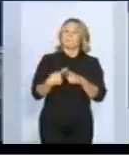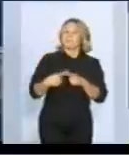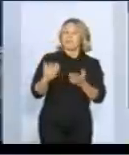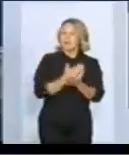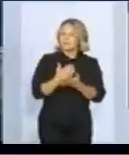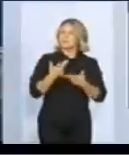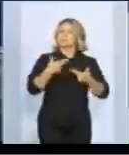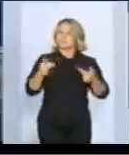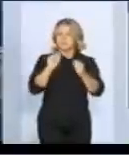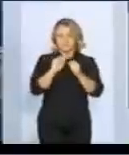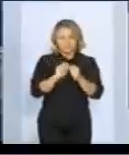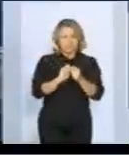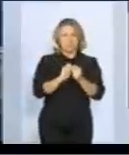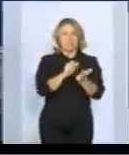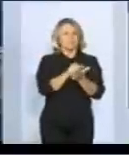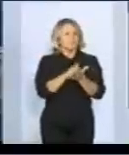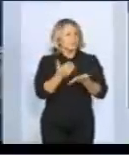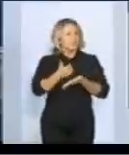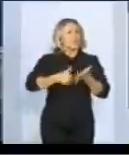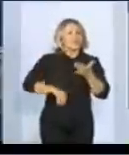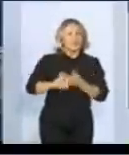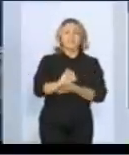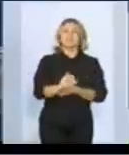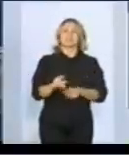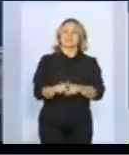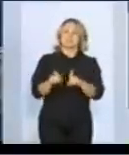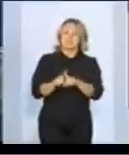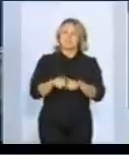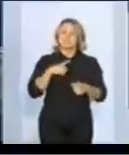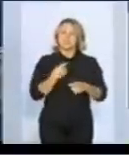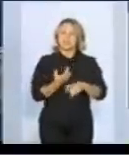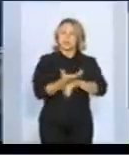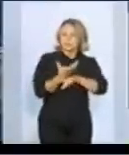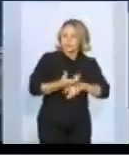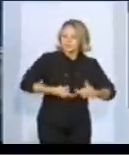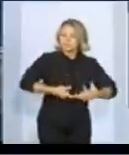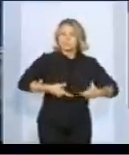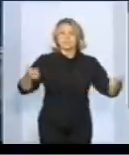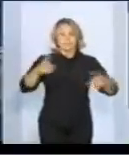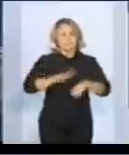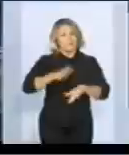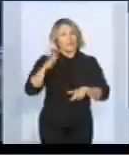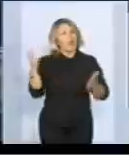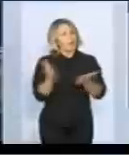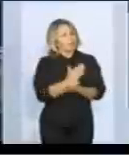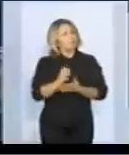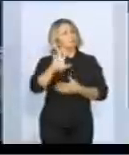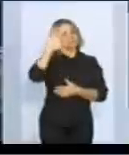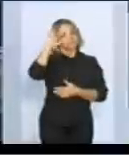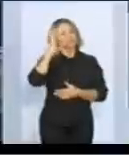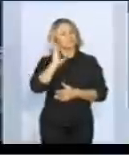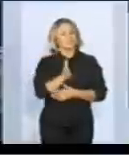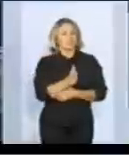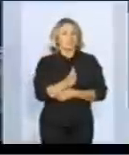usados, exoneração fiscal, aumentar a quantidade de recursos para o setor. E muito disso vem dando resultado e a gente tem observado isso, não